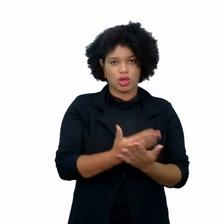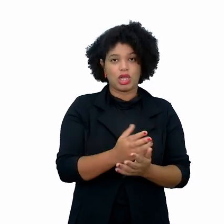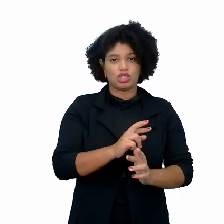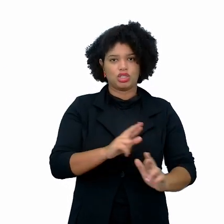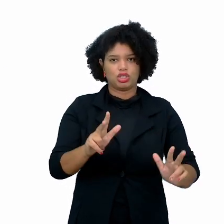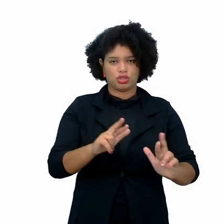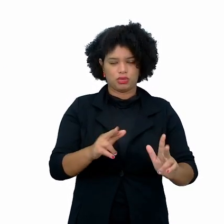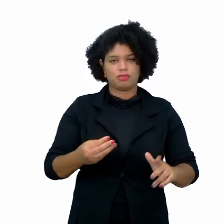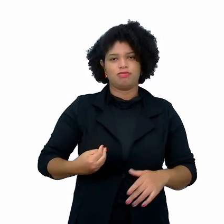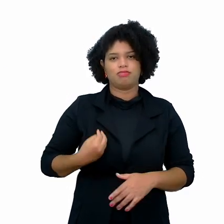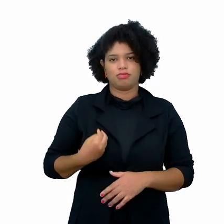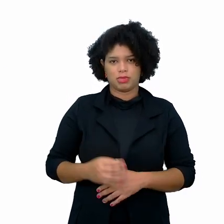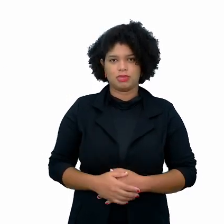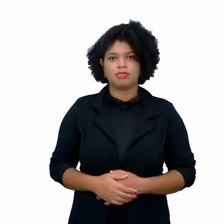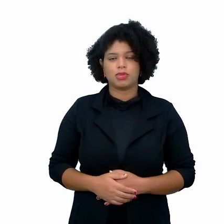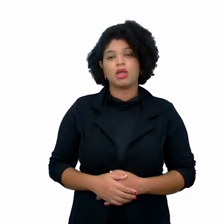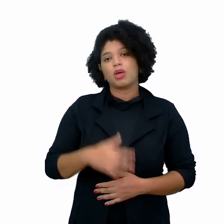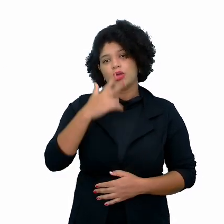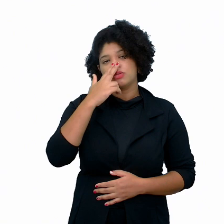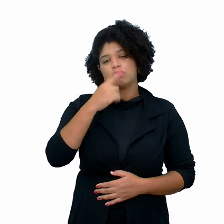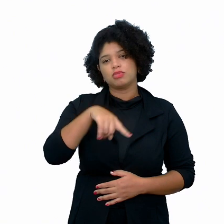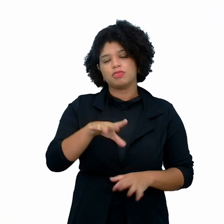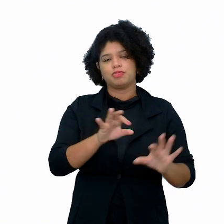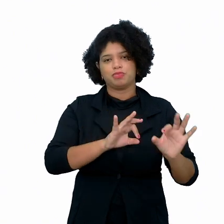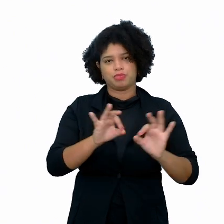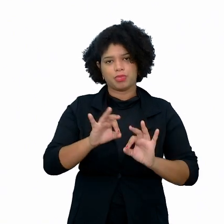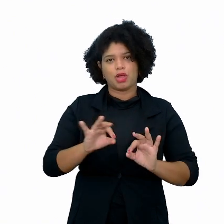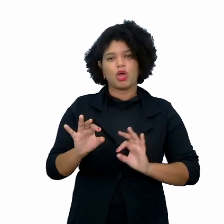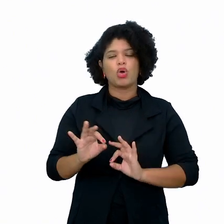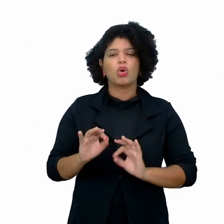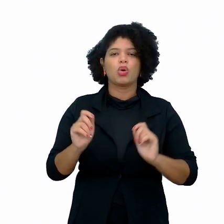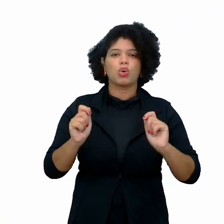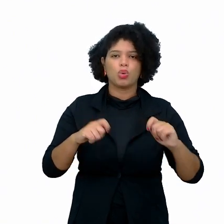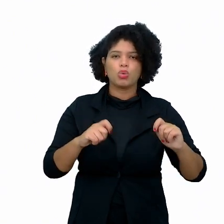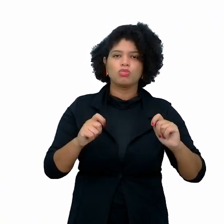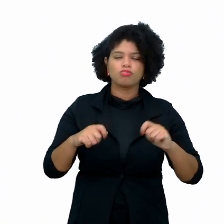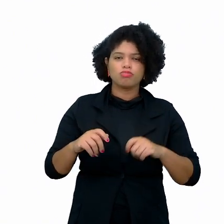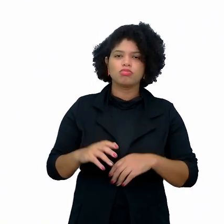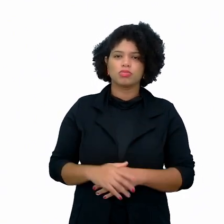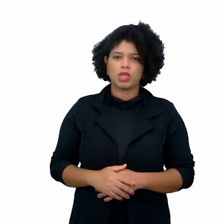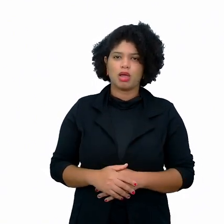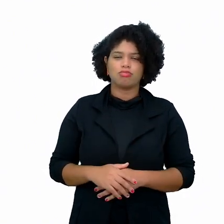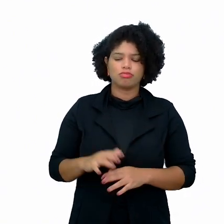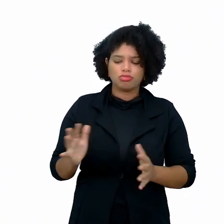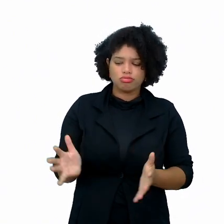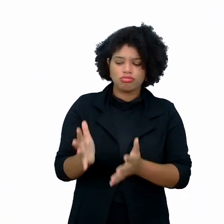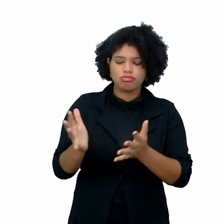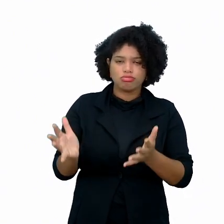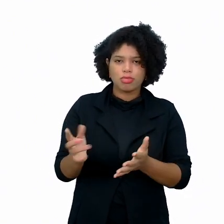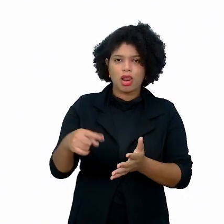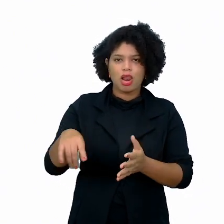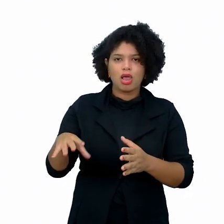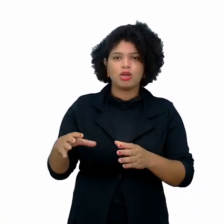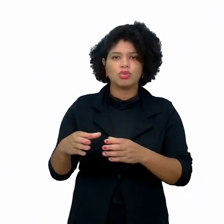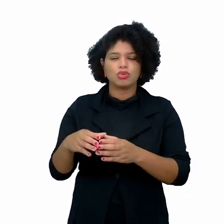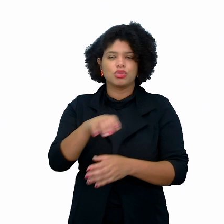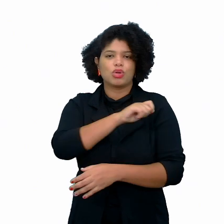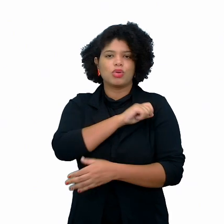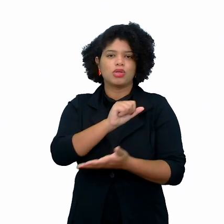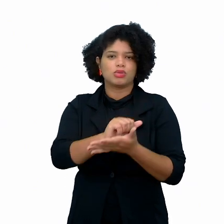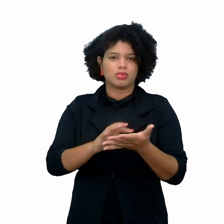como sempre, eu acredito que o professor vai se organizar da melhor maneira para propor essa